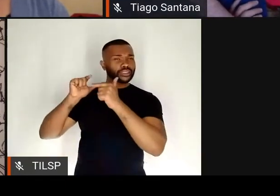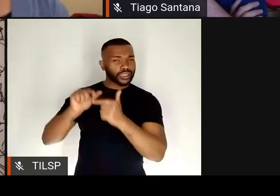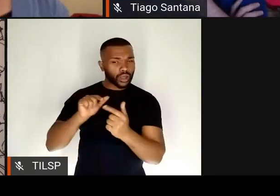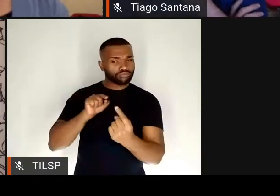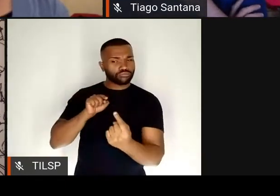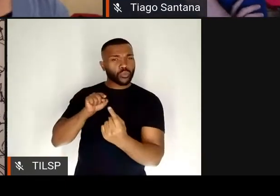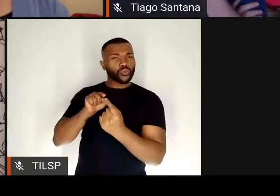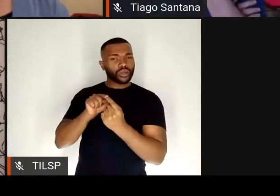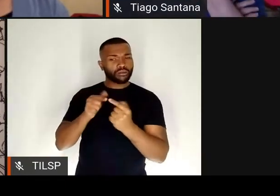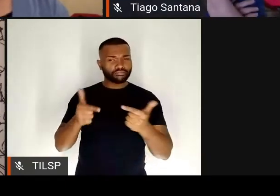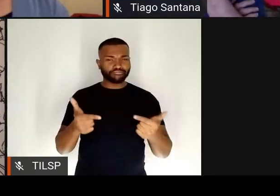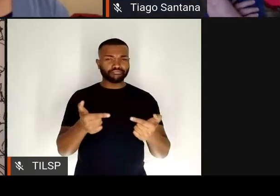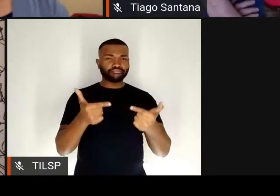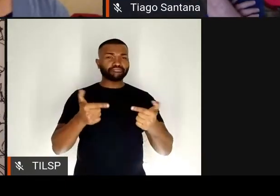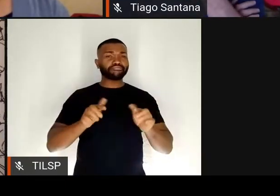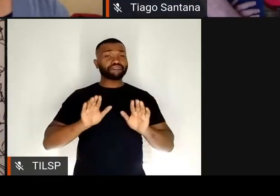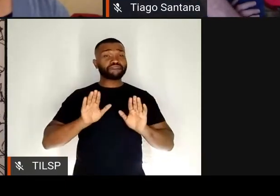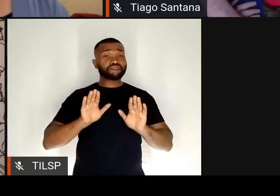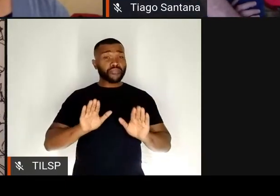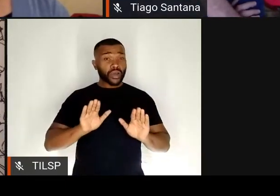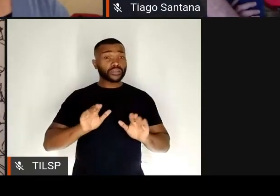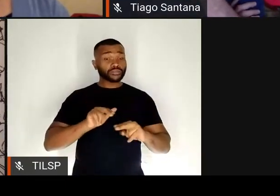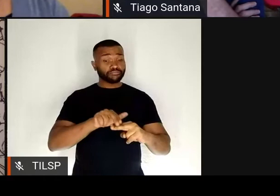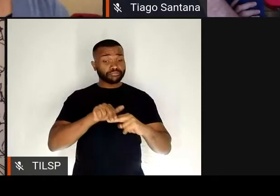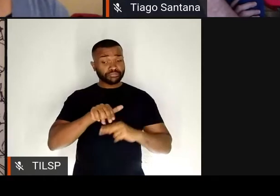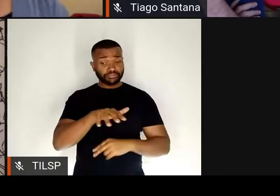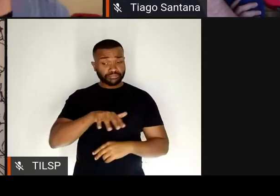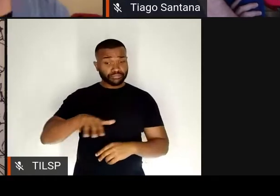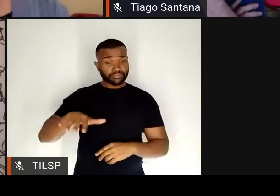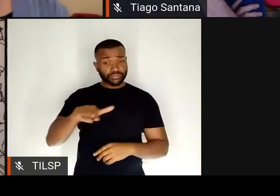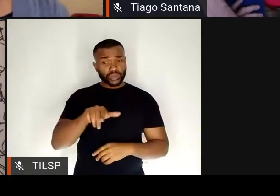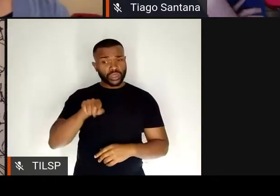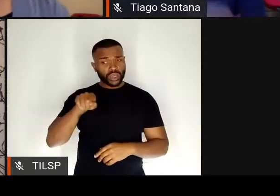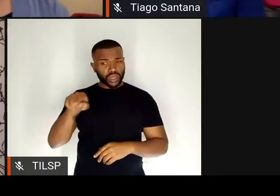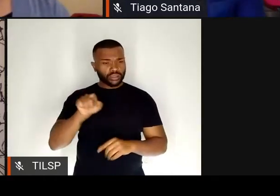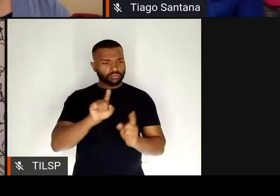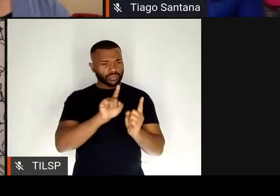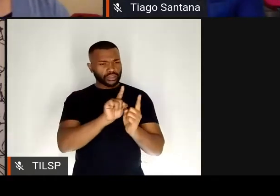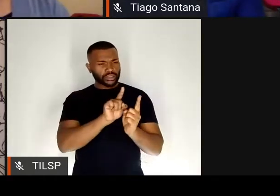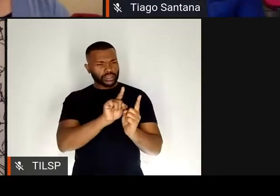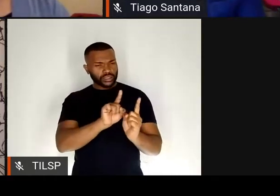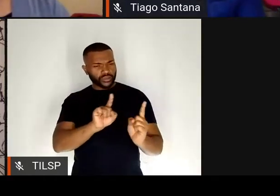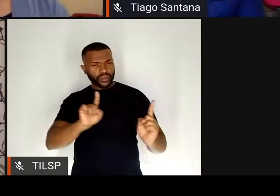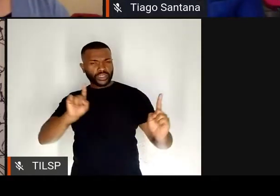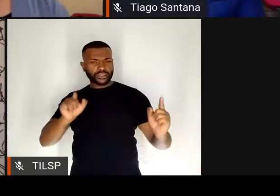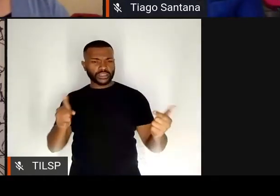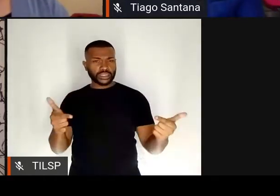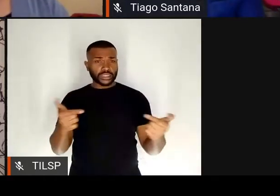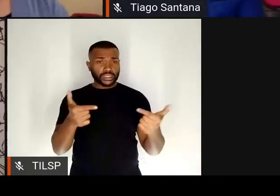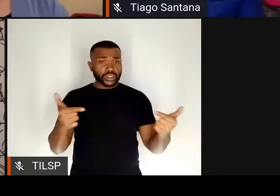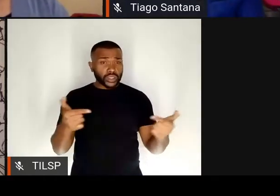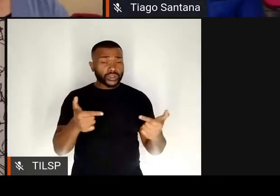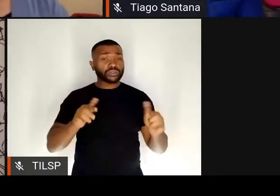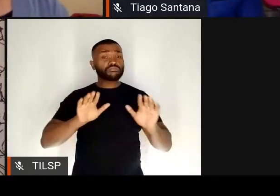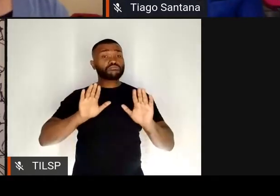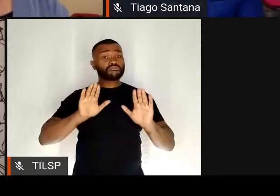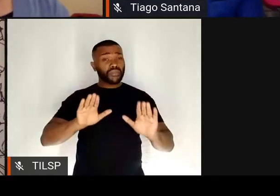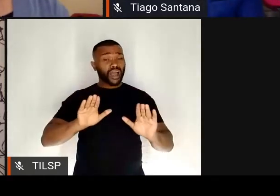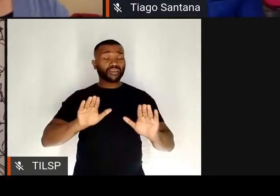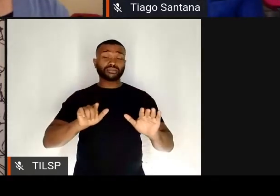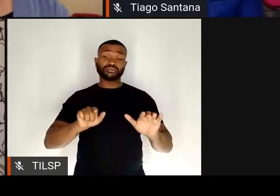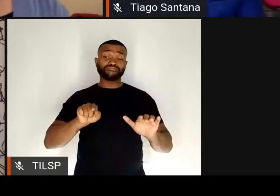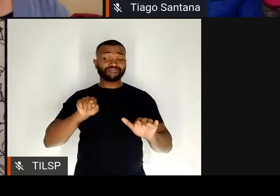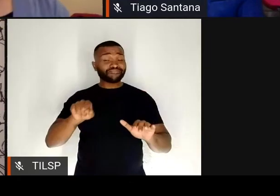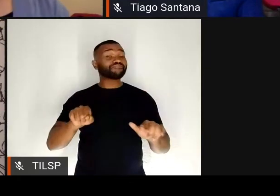guerra, mas que, porque estão justamente longe, né, dos armamentos e dos combates, mas que no fim das contas